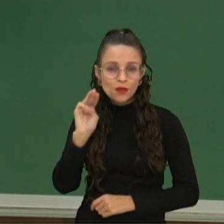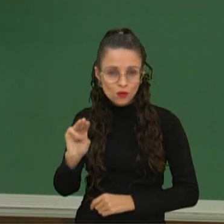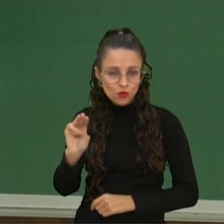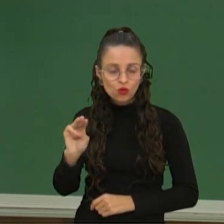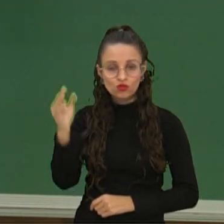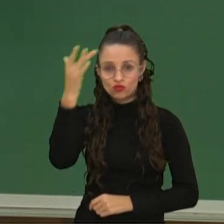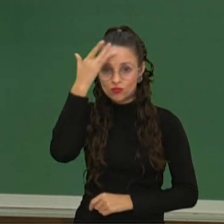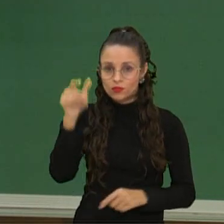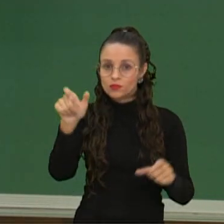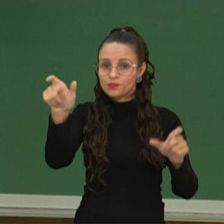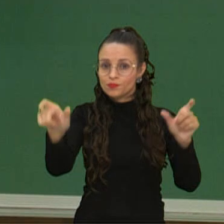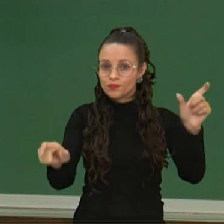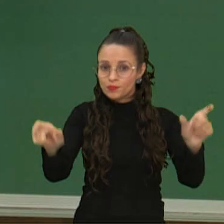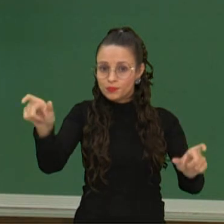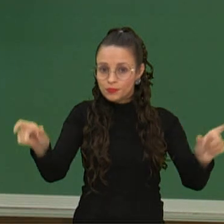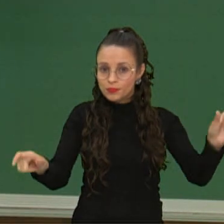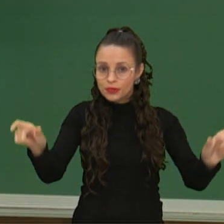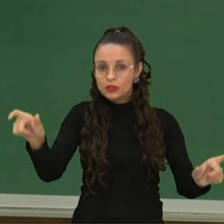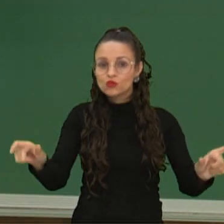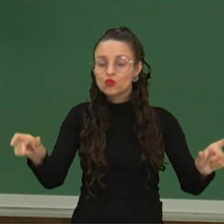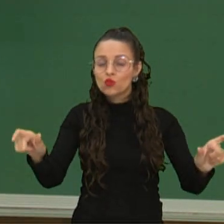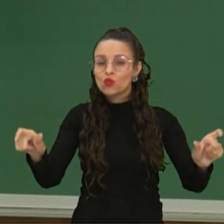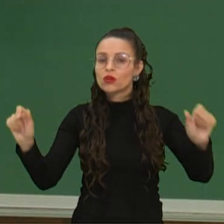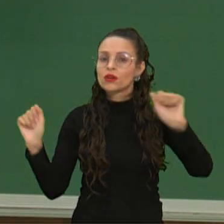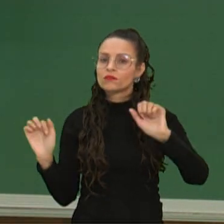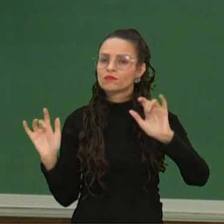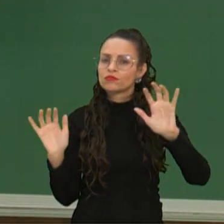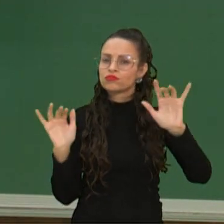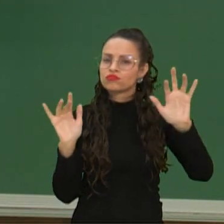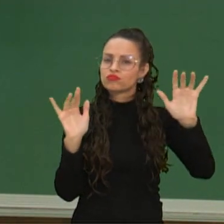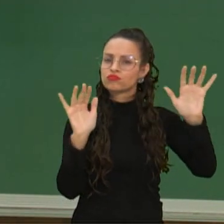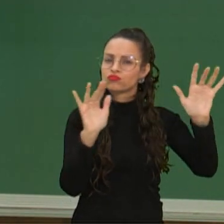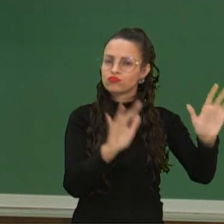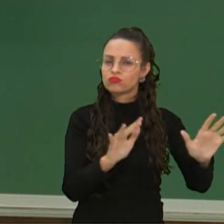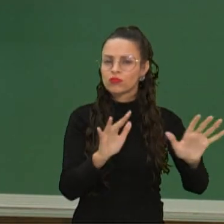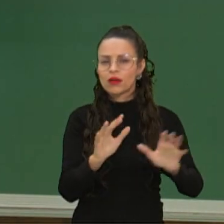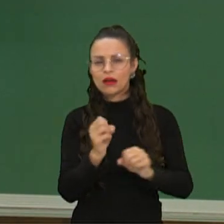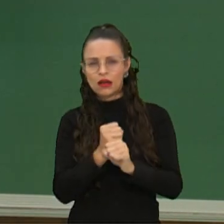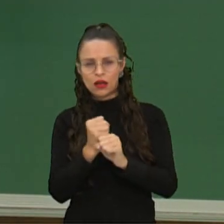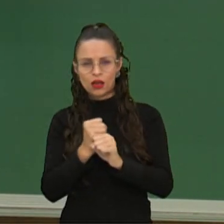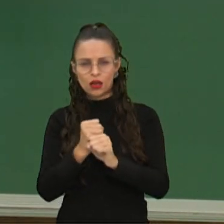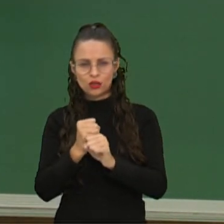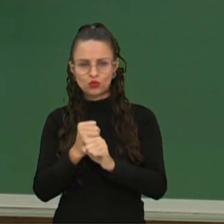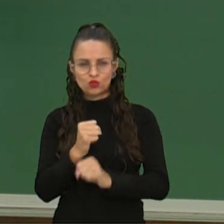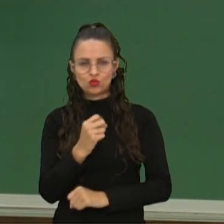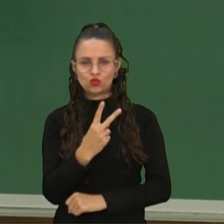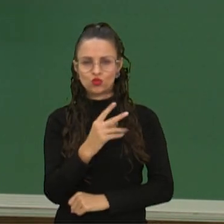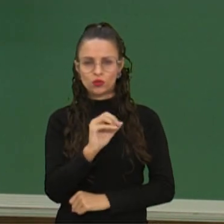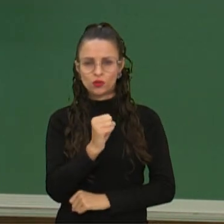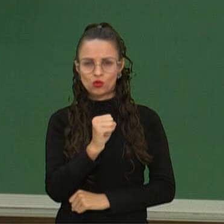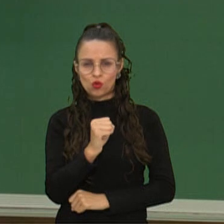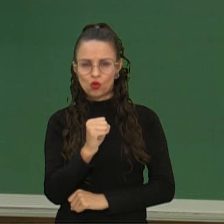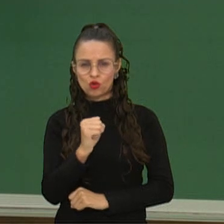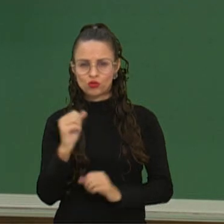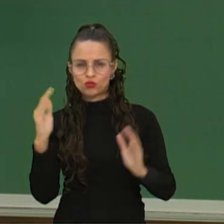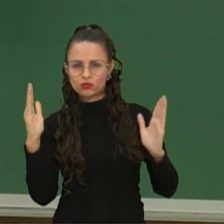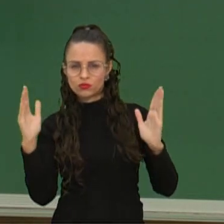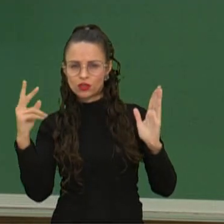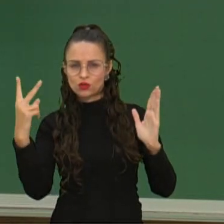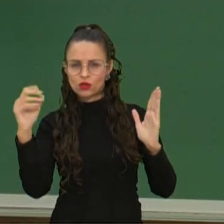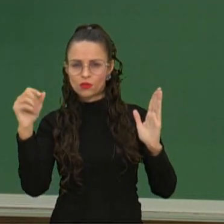milhões de pessoas imigraram anualmente entre os anos de 2008 e 2014 devido